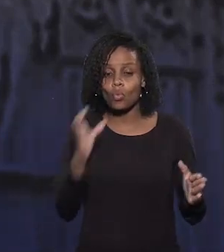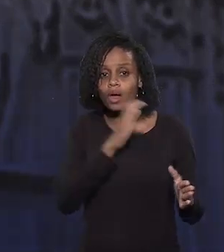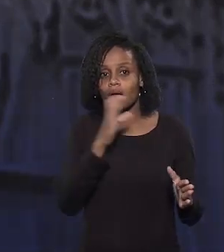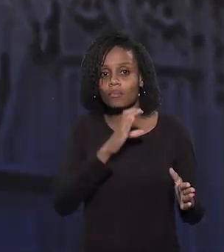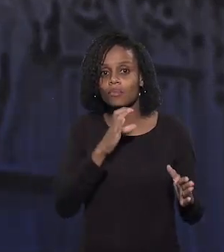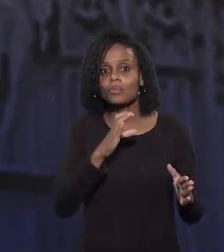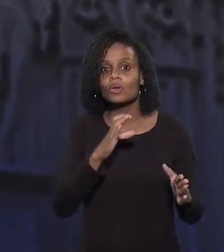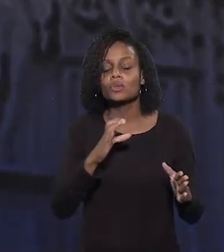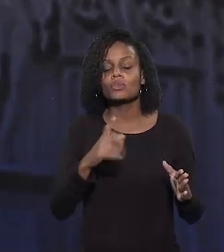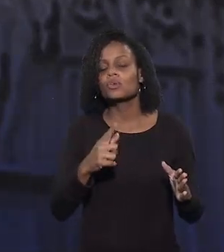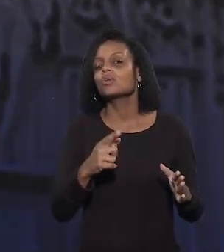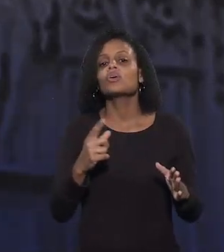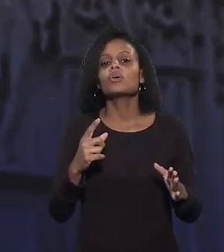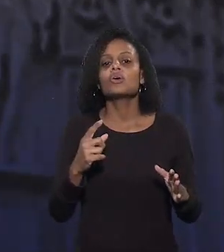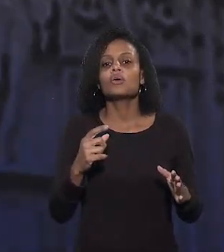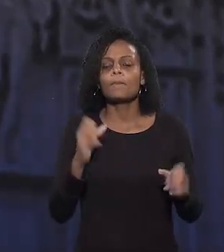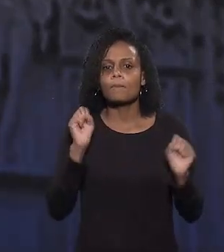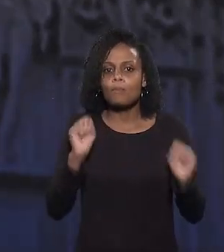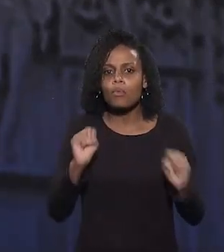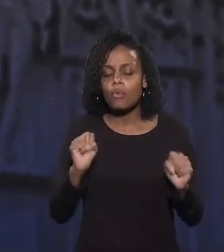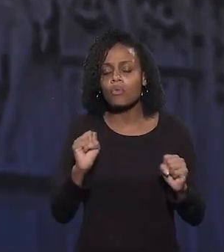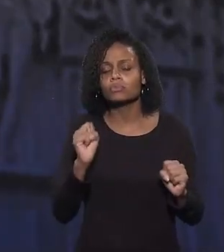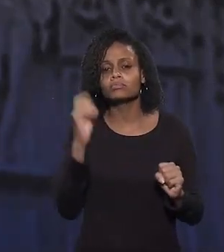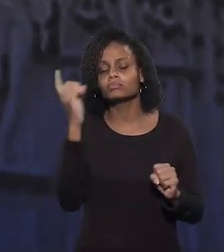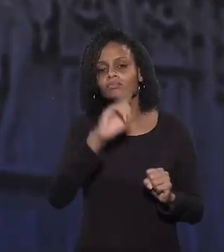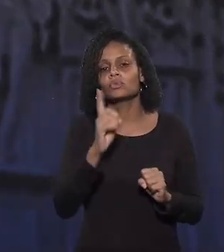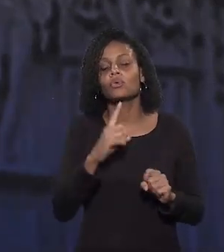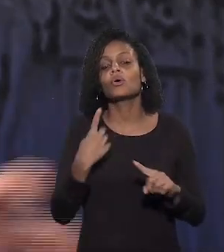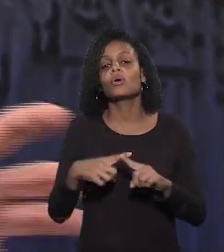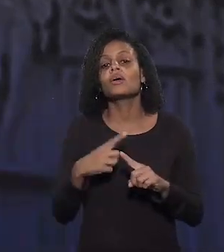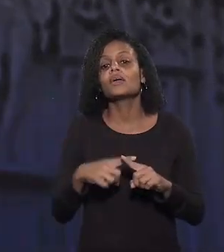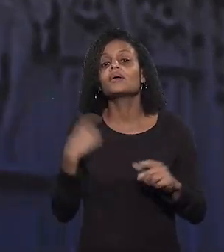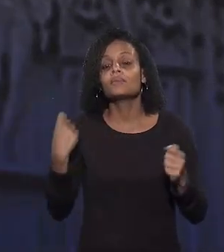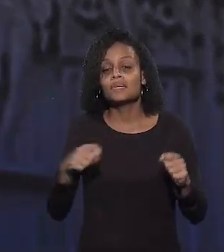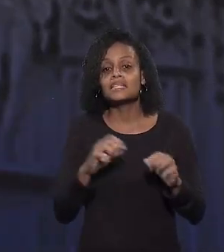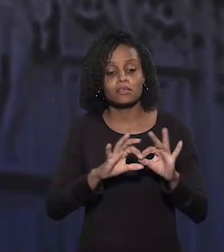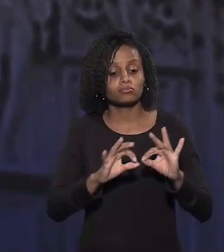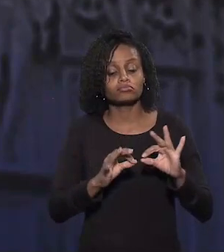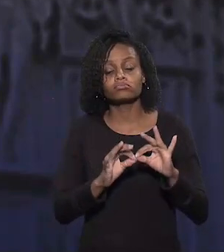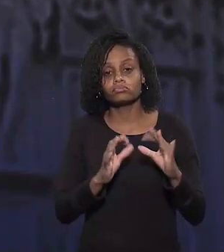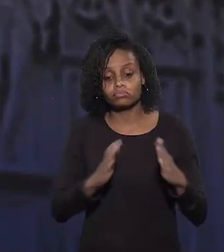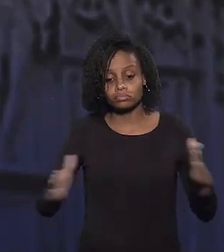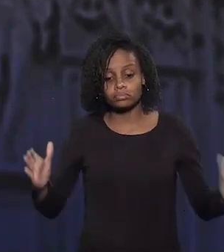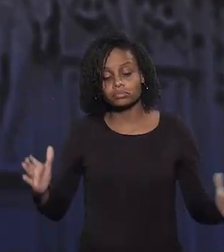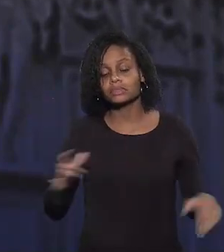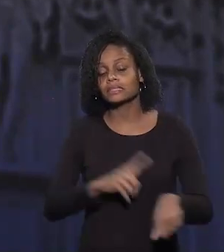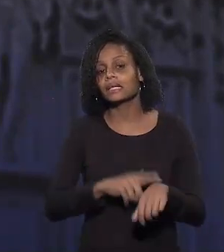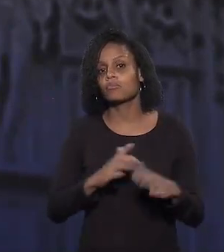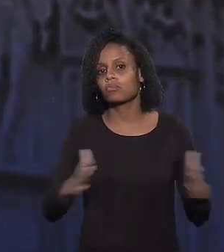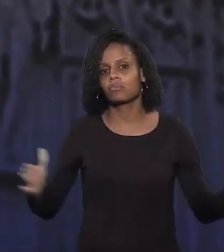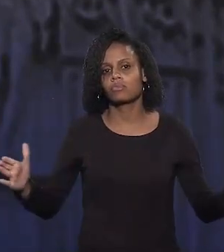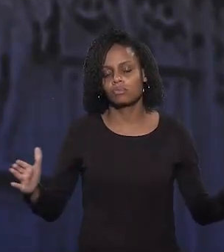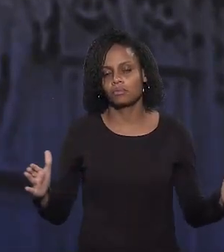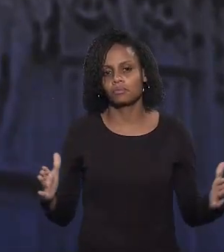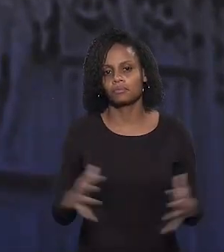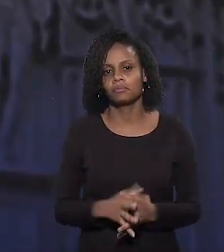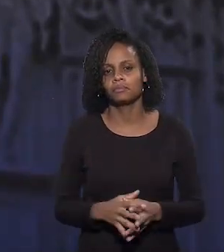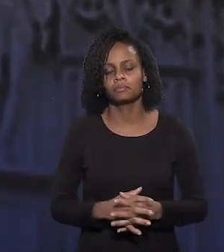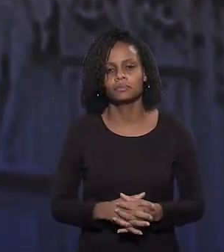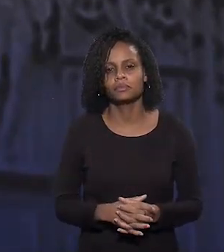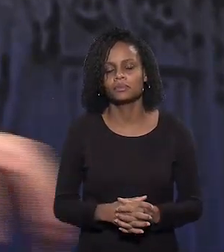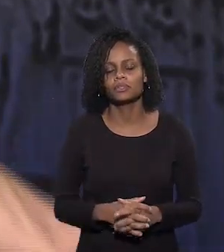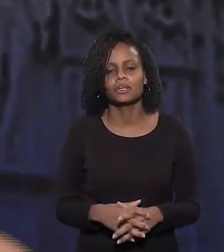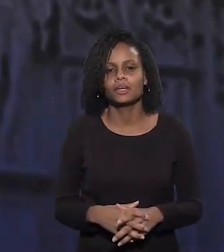tem raízes a ser tratadas e consequências a ser tratadas, nas 4 dimensões da vida da pessoa. Ele é dependente por